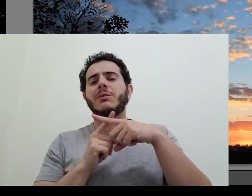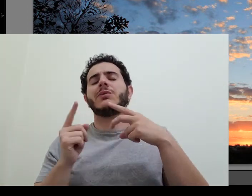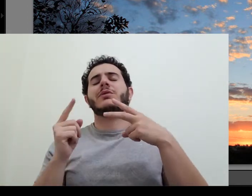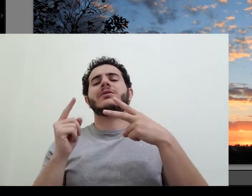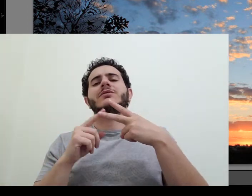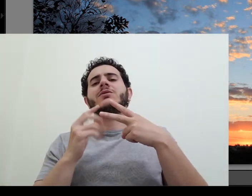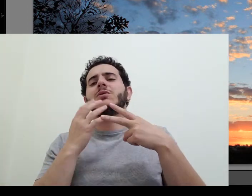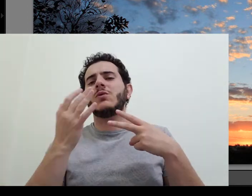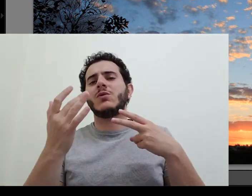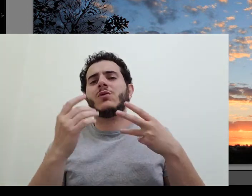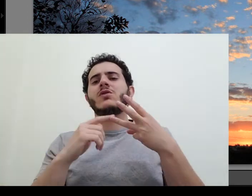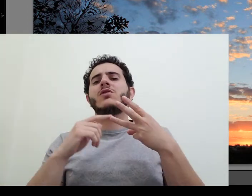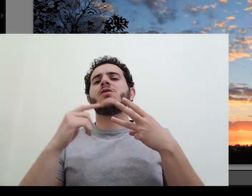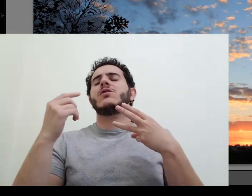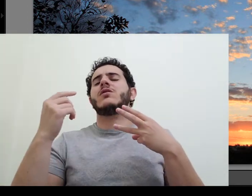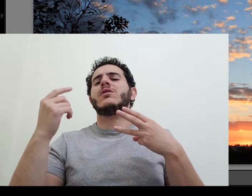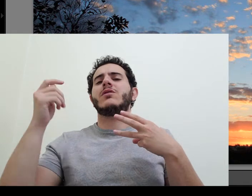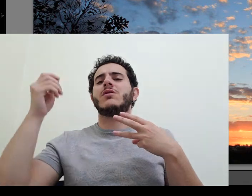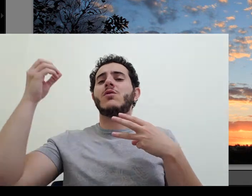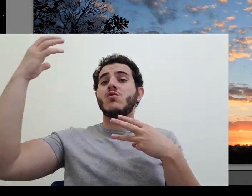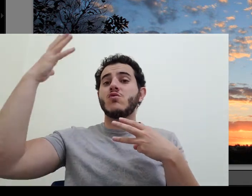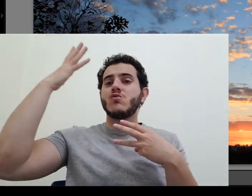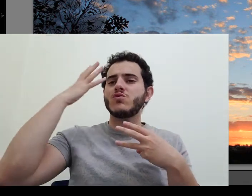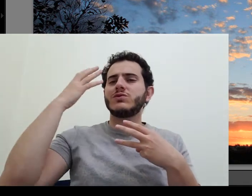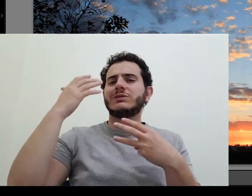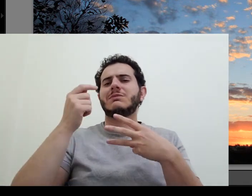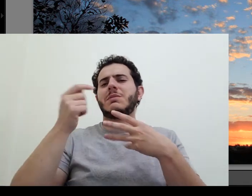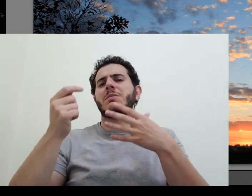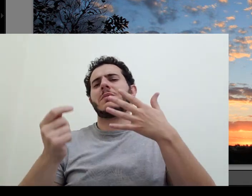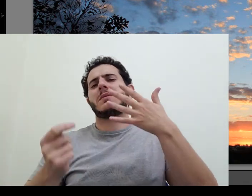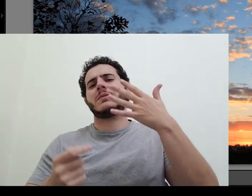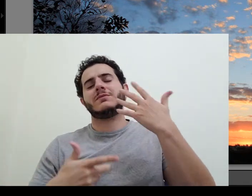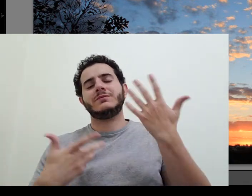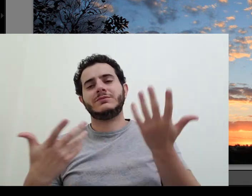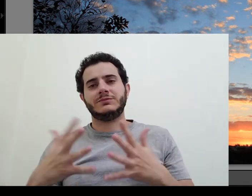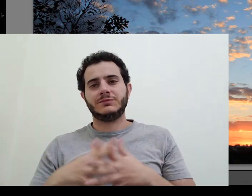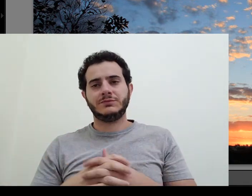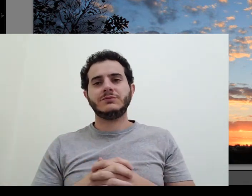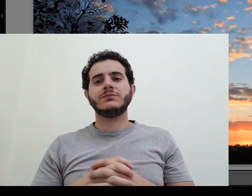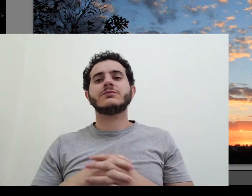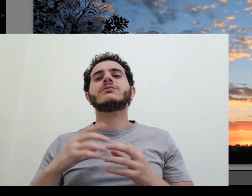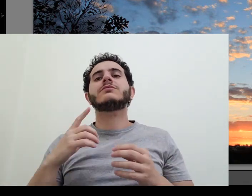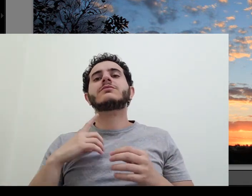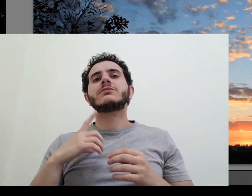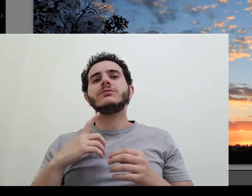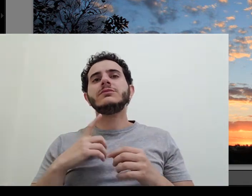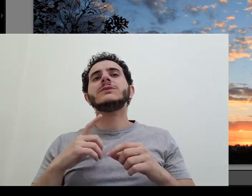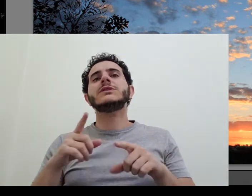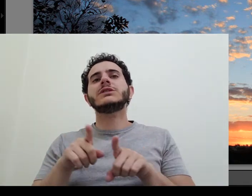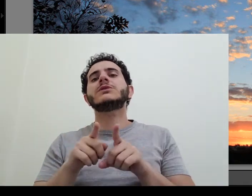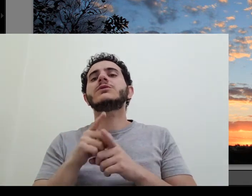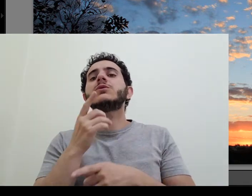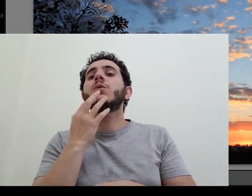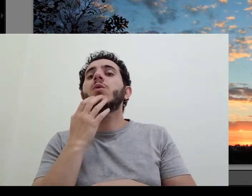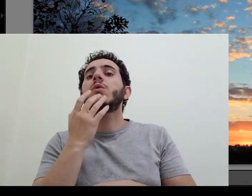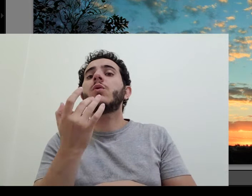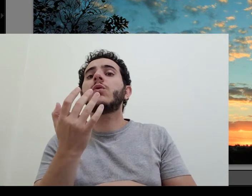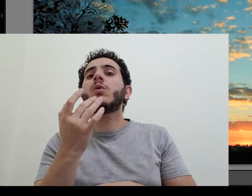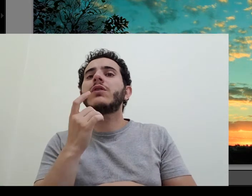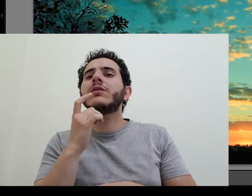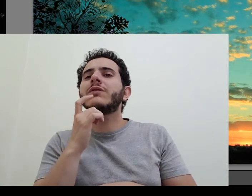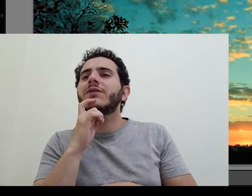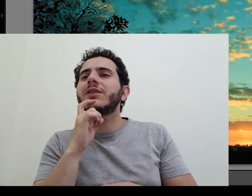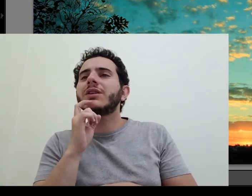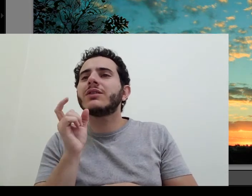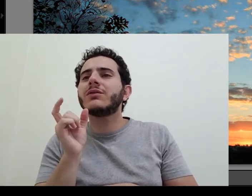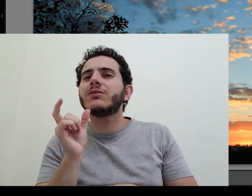de luz, de cor. Bom, aí existe a possibilidade de a gente fazer um pequeno ajuste colorindo, aí sim, colorindo com